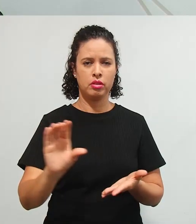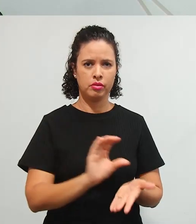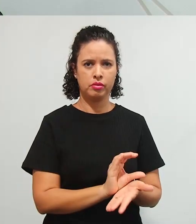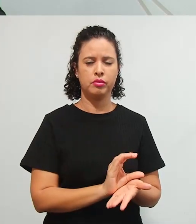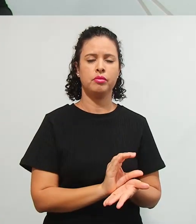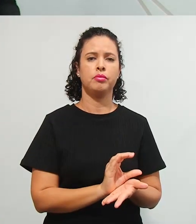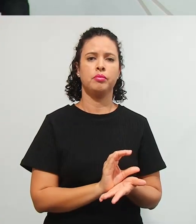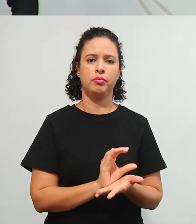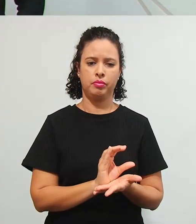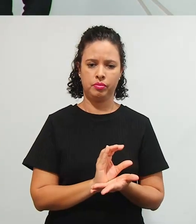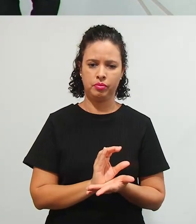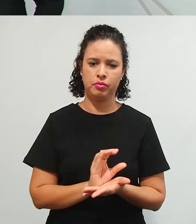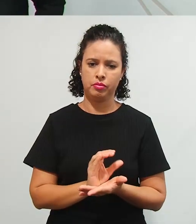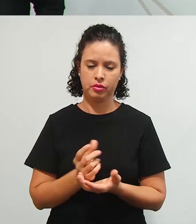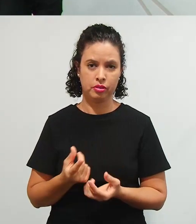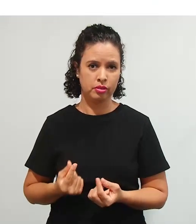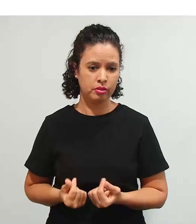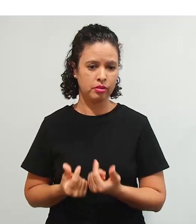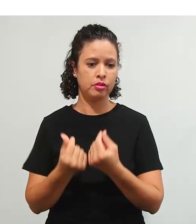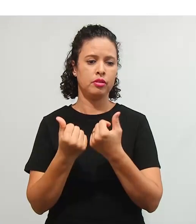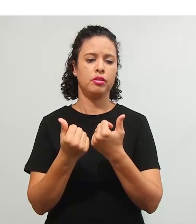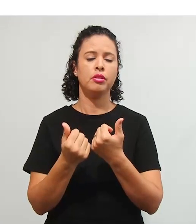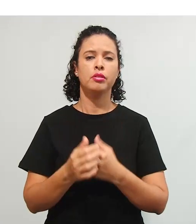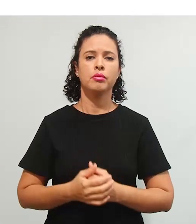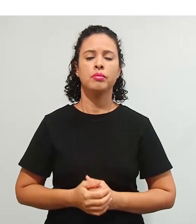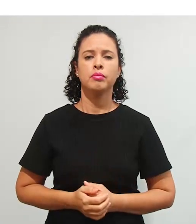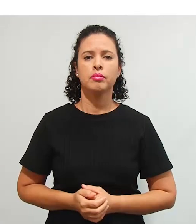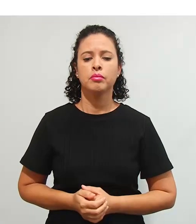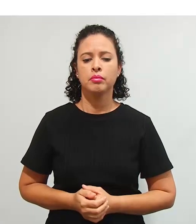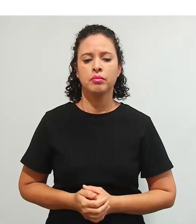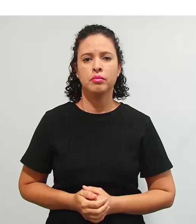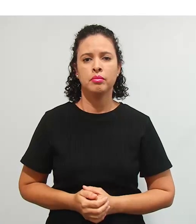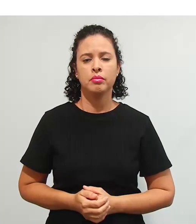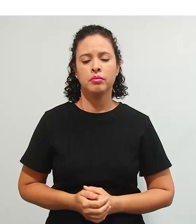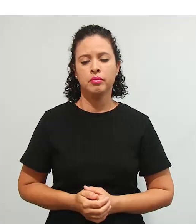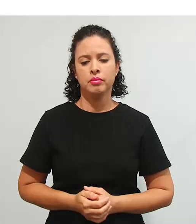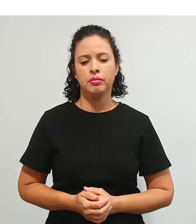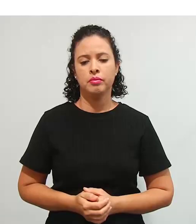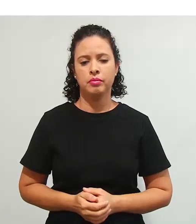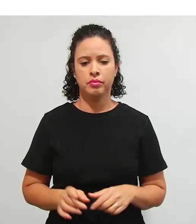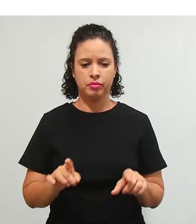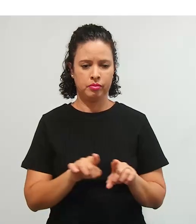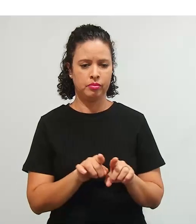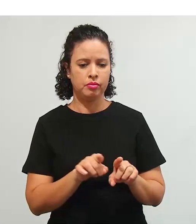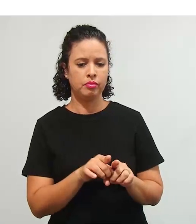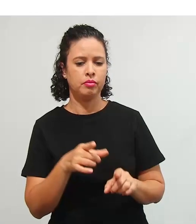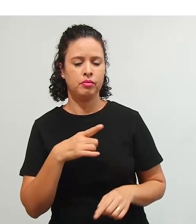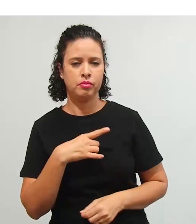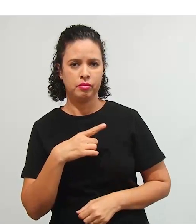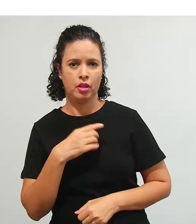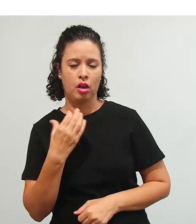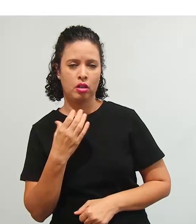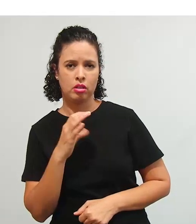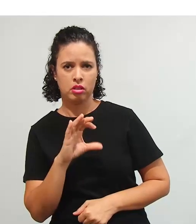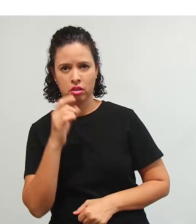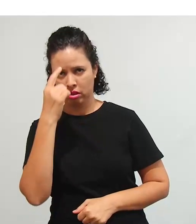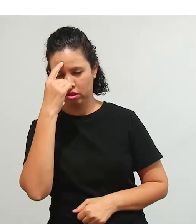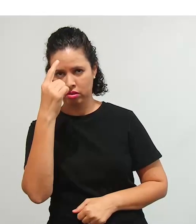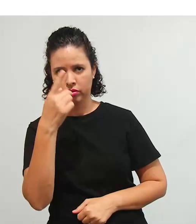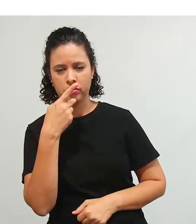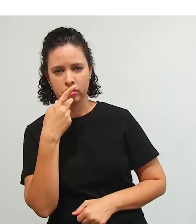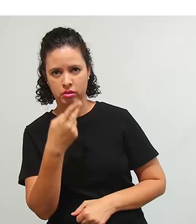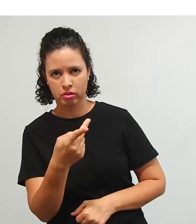receita financeira, tá? E nós temos também o quê? Operação de crédito. Lembra que eu falei